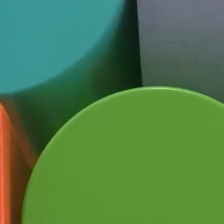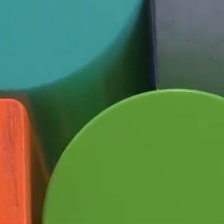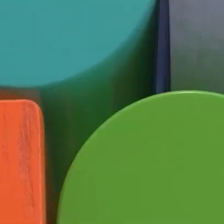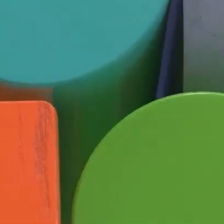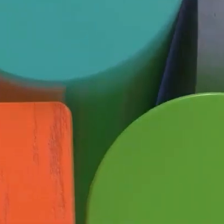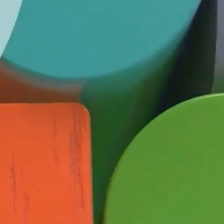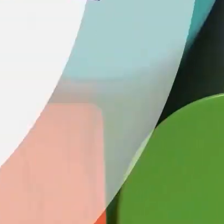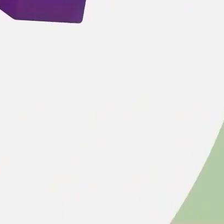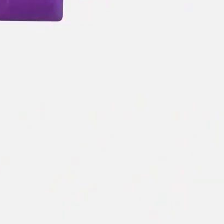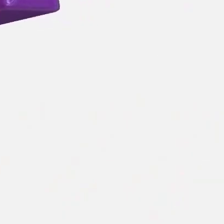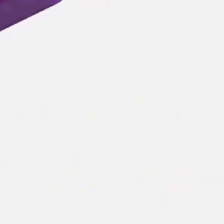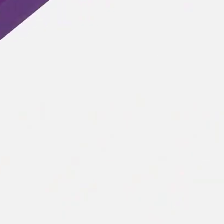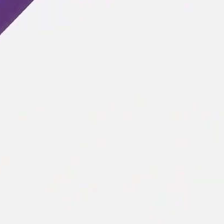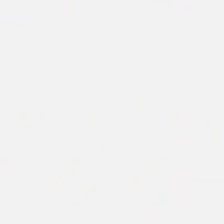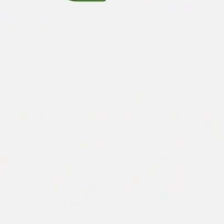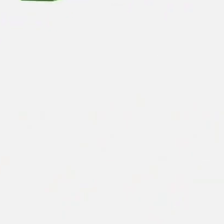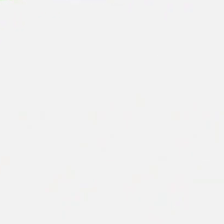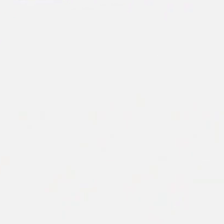Tchau!